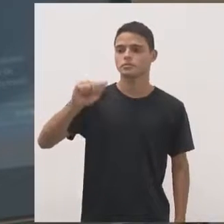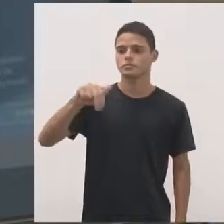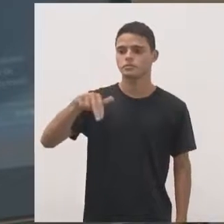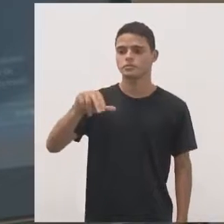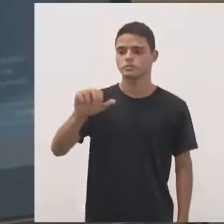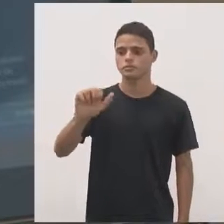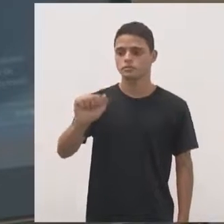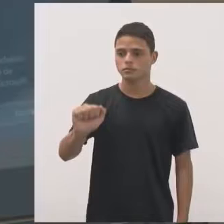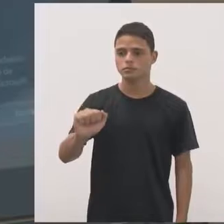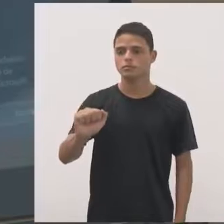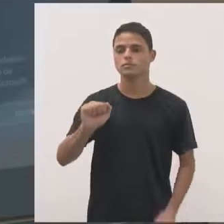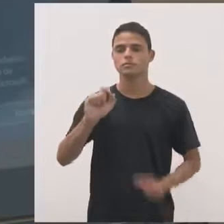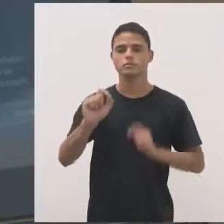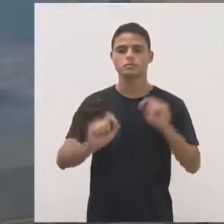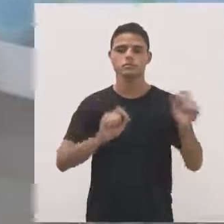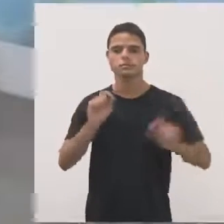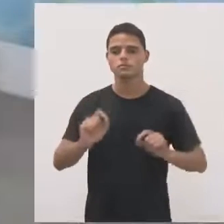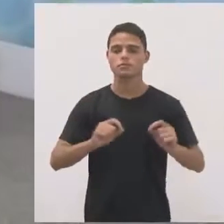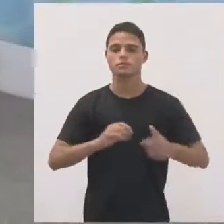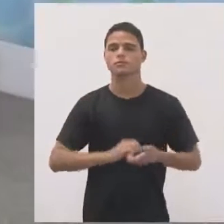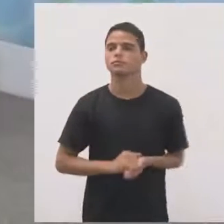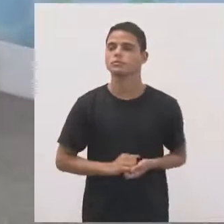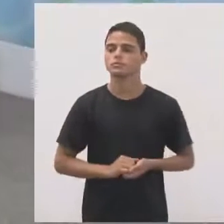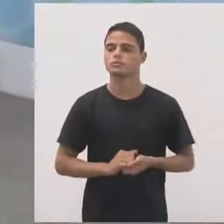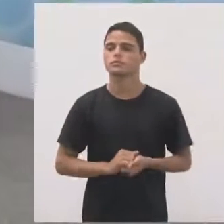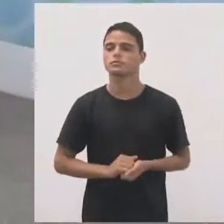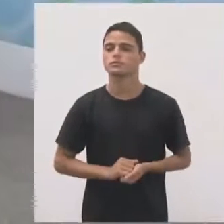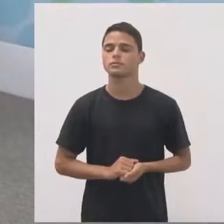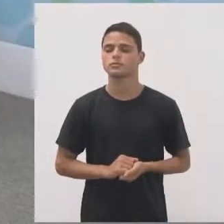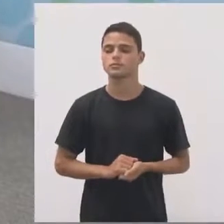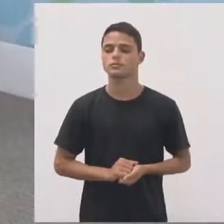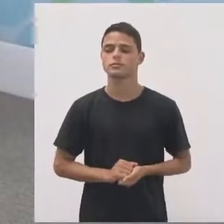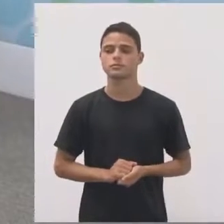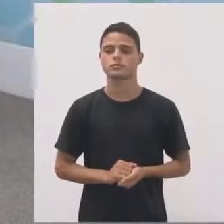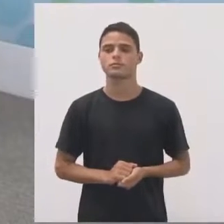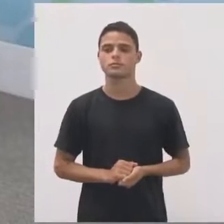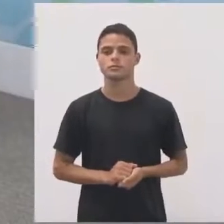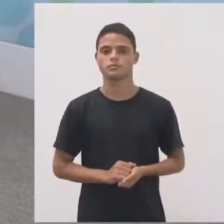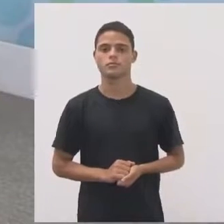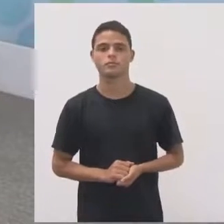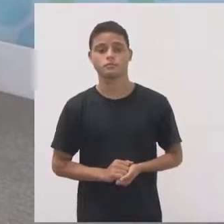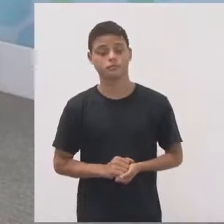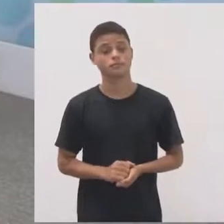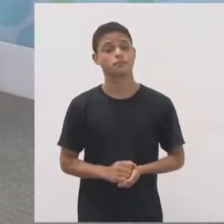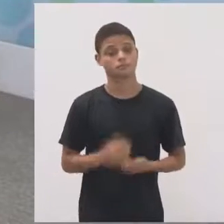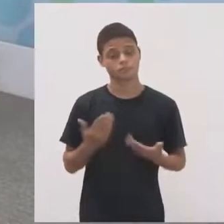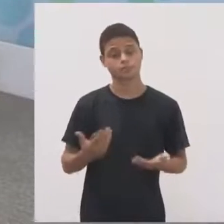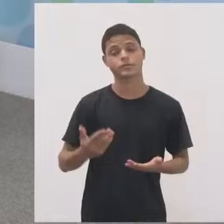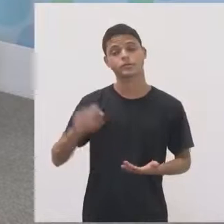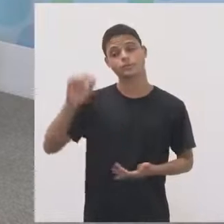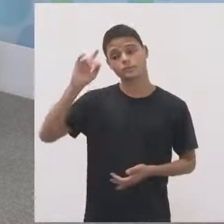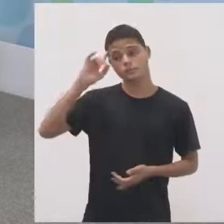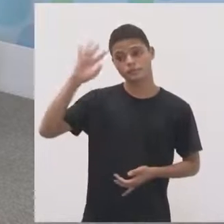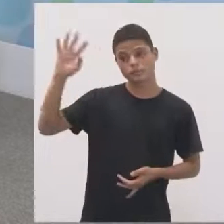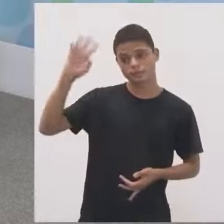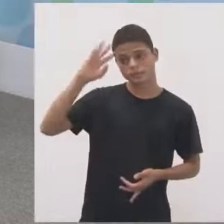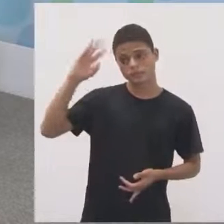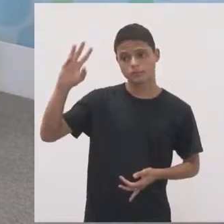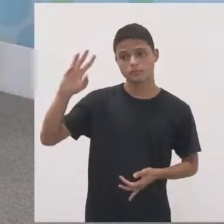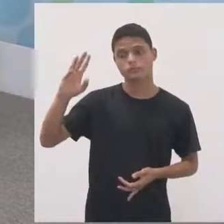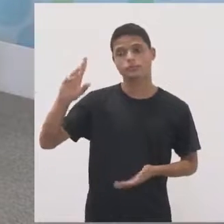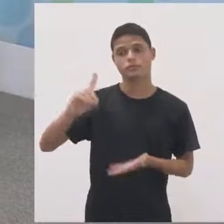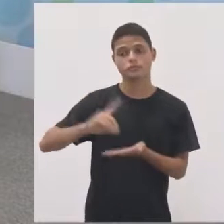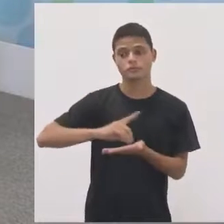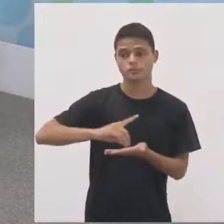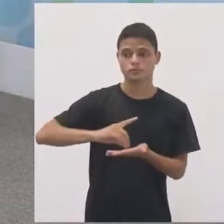vocês, a Cortana o que é a Cortana? A Cortana é uma inteligência artificial. Quem tem OS tem a